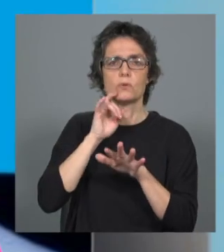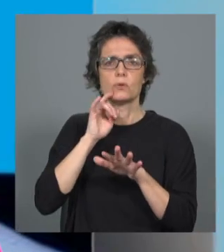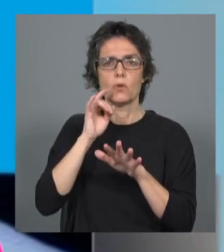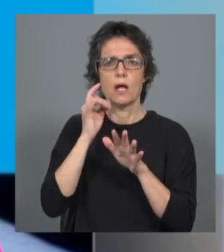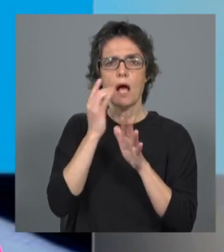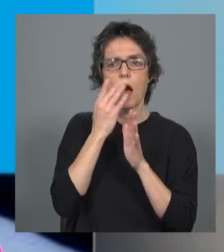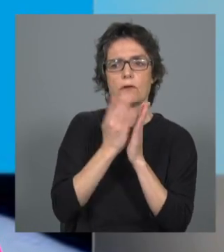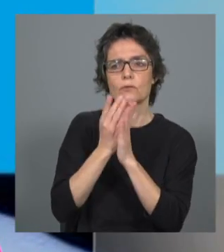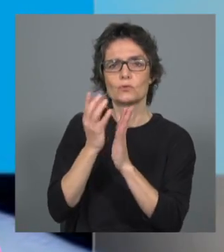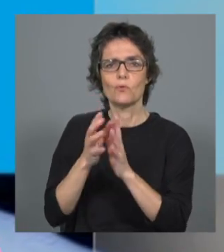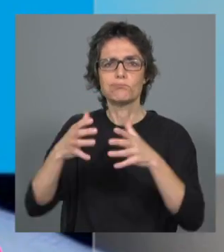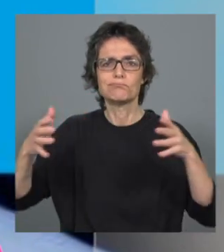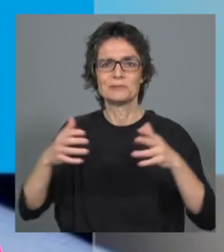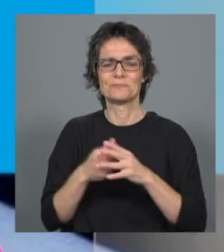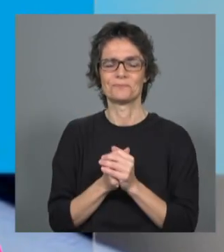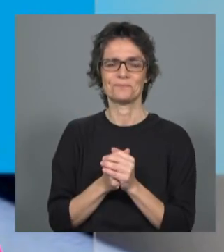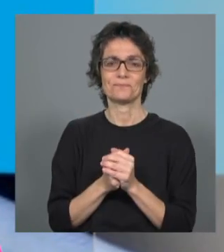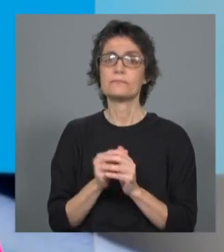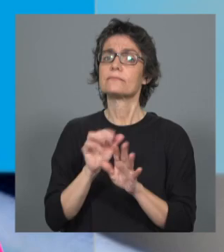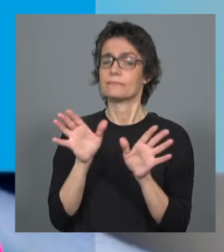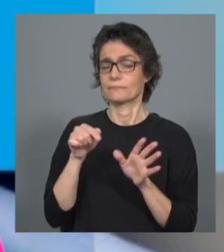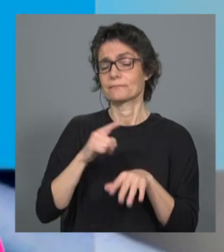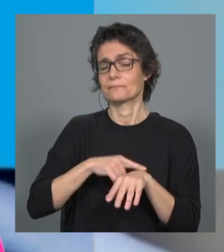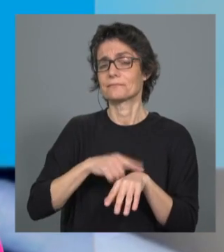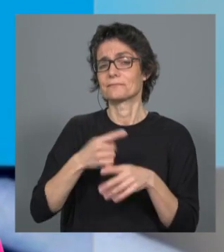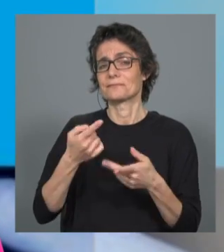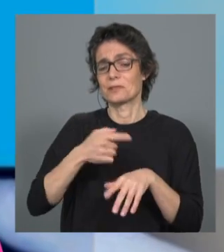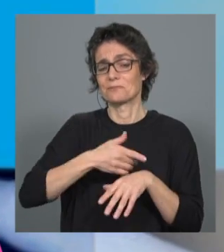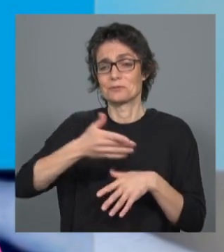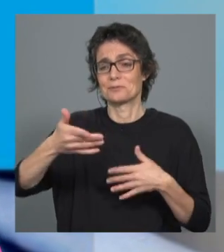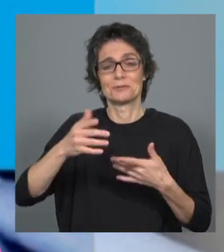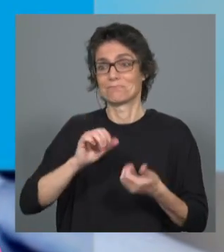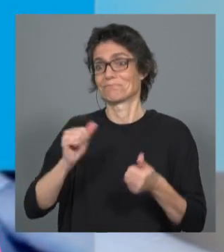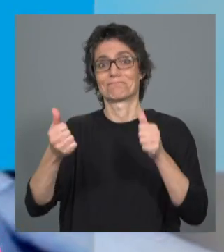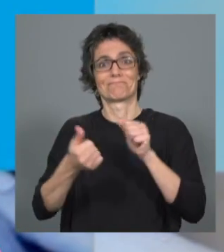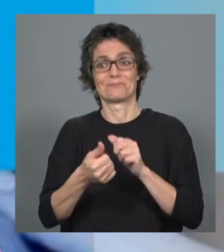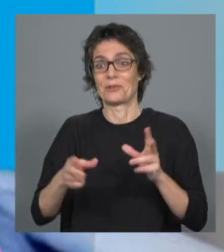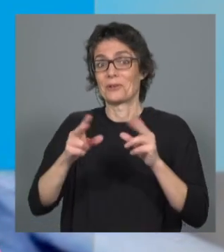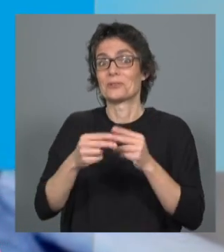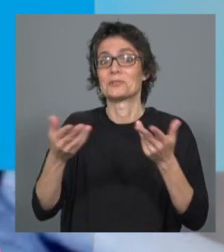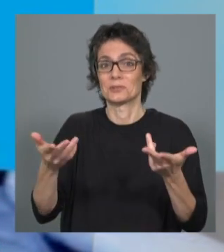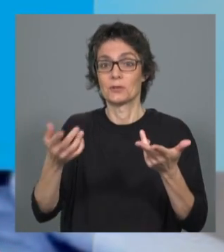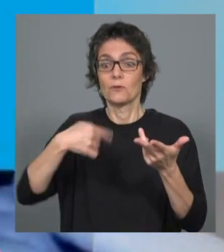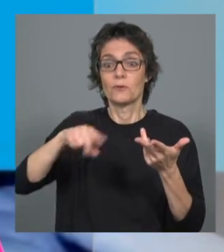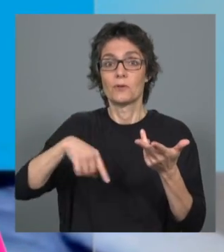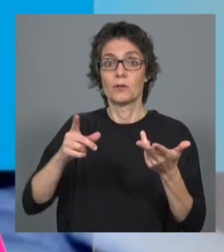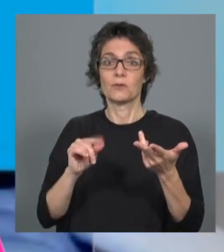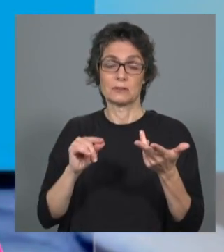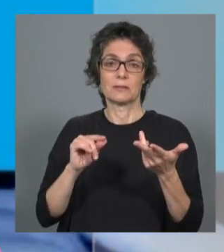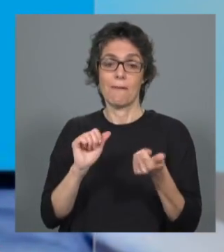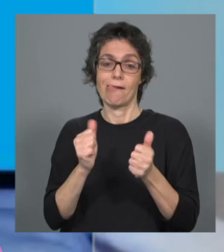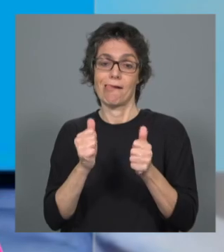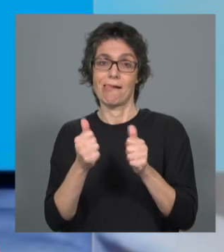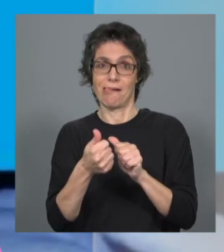mais uma vez, Henrique. Sem dúvida, estes também são tempos novos e, como tal, nós também tivemos que nos